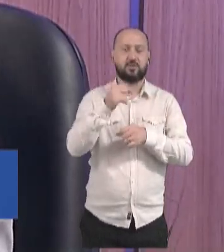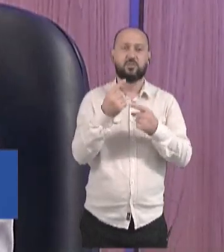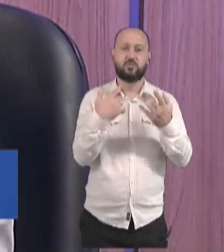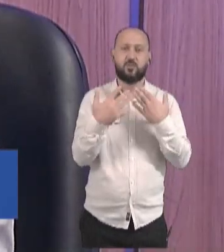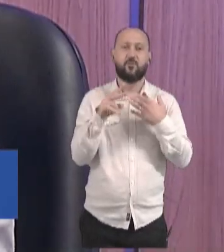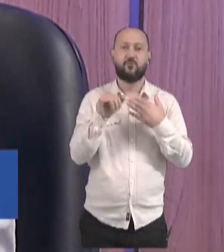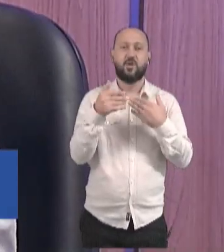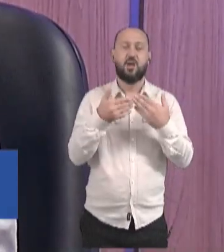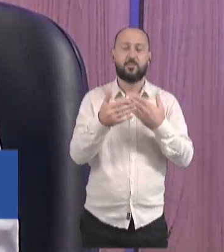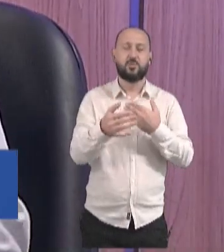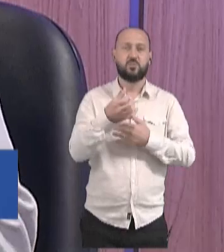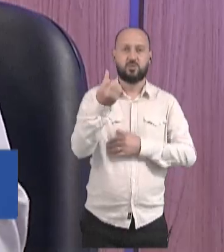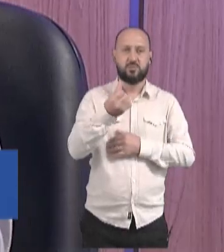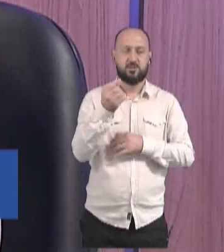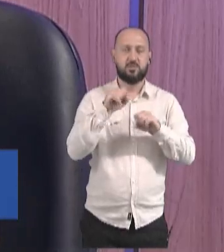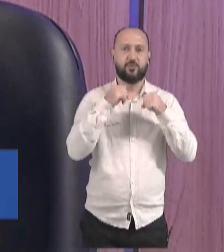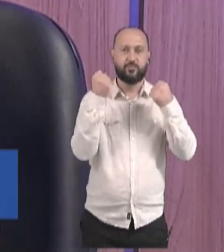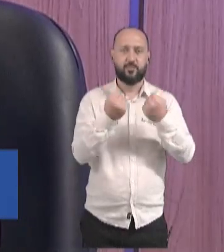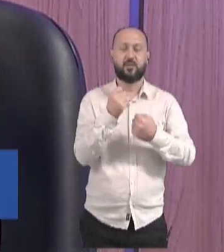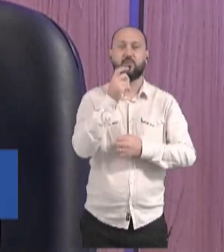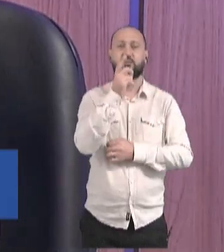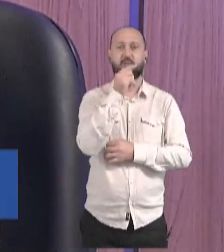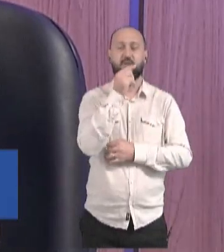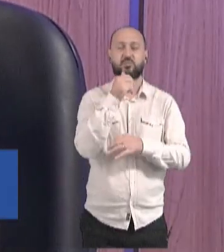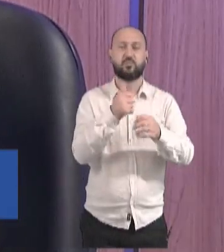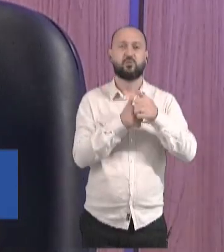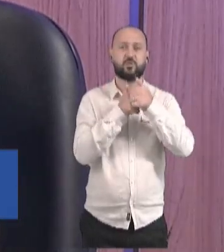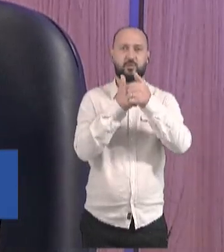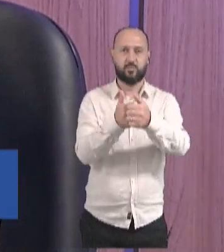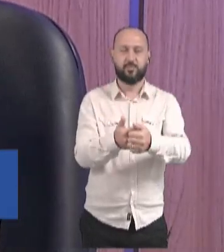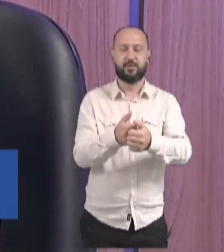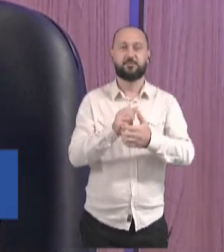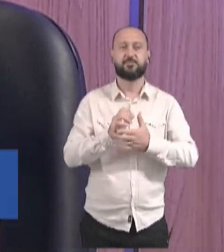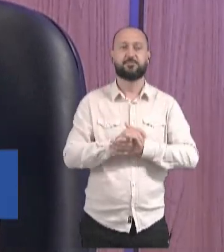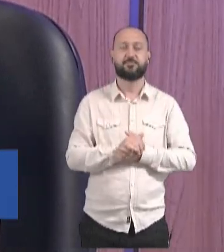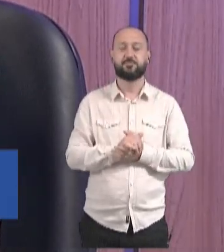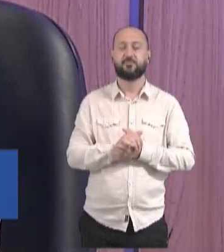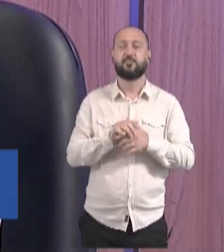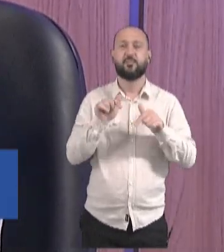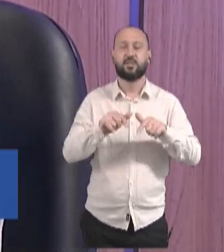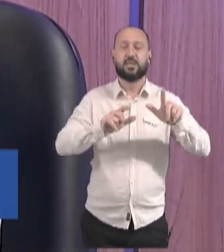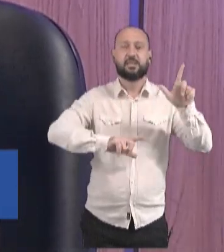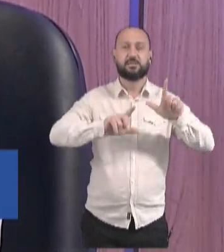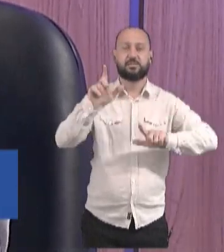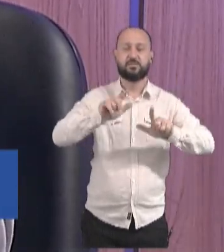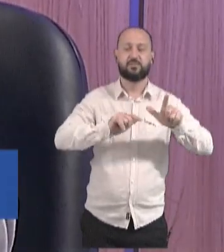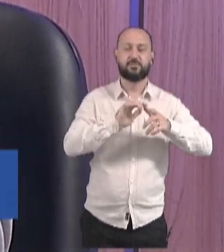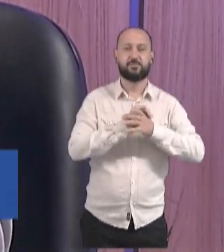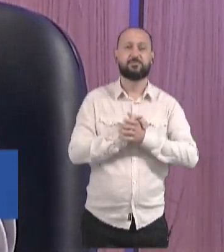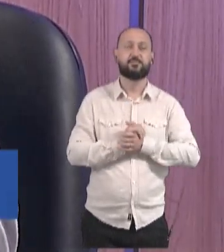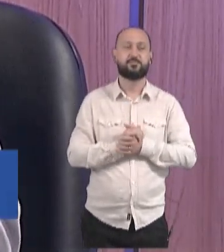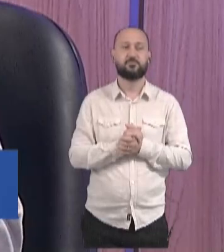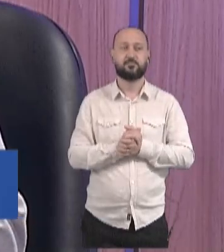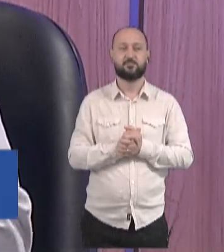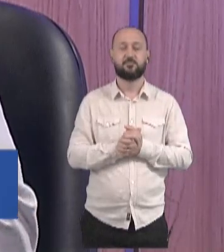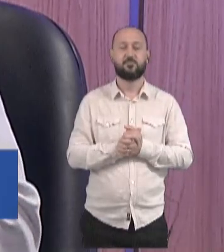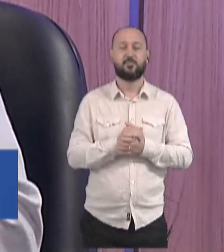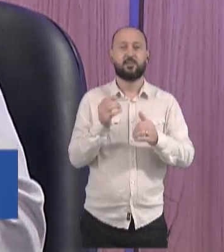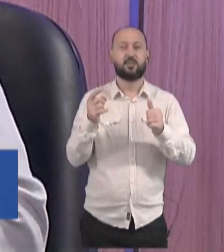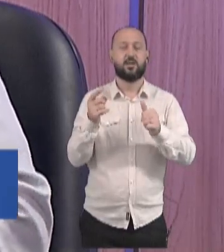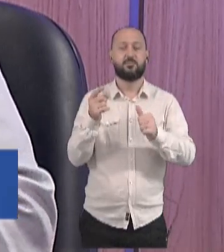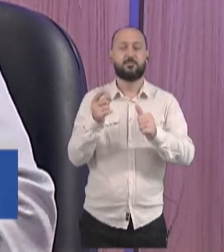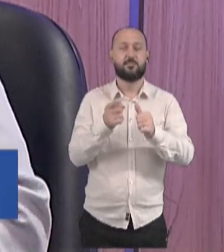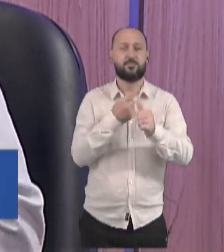aparecer nesse sexto seminário estadual da água, que a gente vai acompanhar daqui a pouquinho aqui na TV Alemes. Então, o deputado Renato Câmara, Mari, na